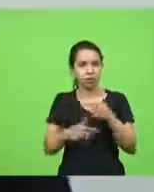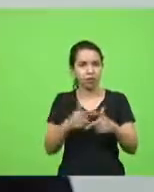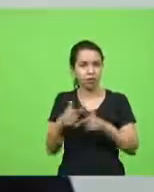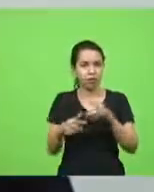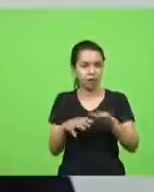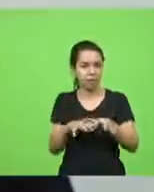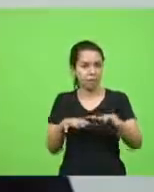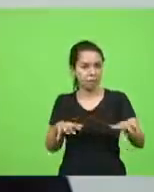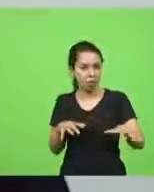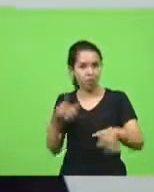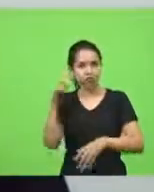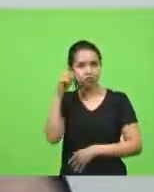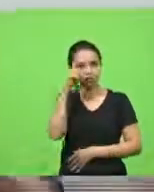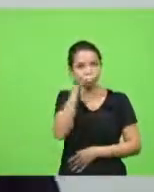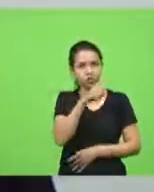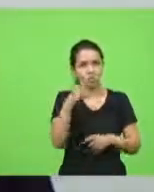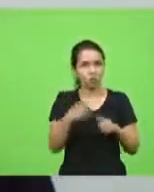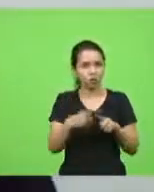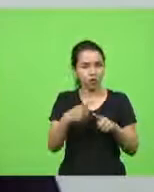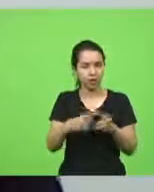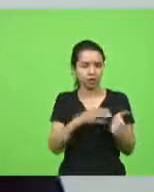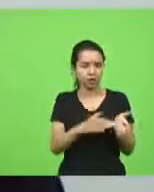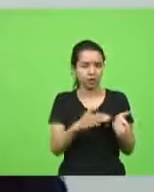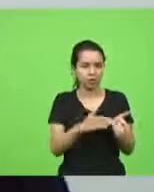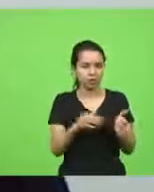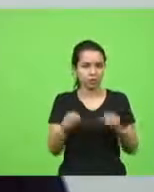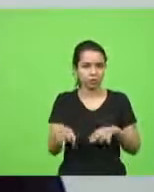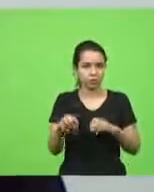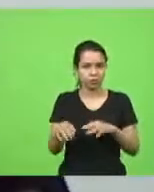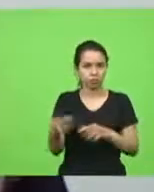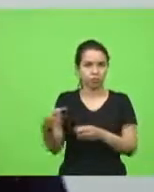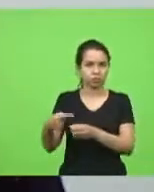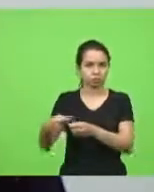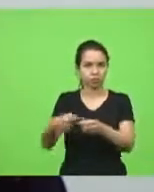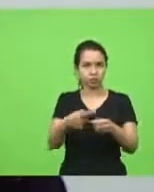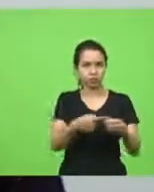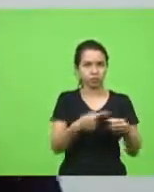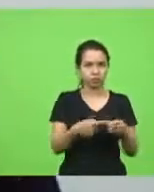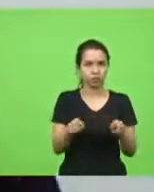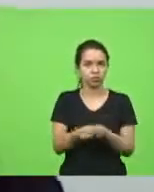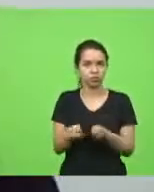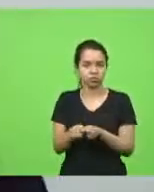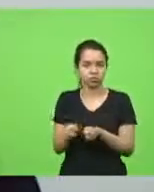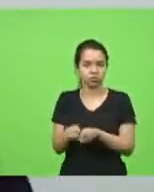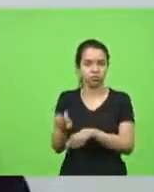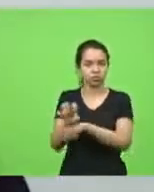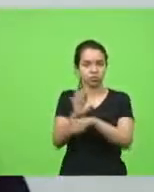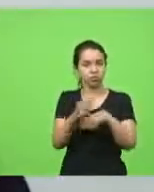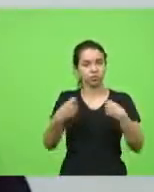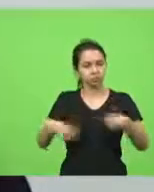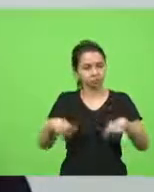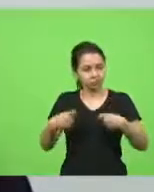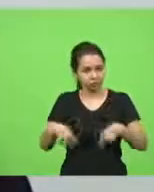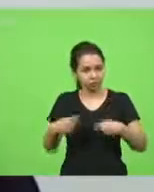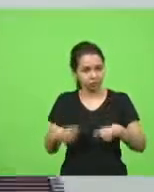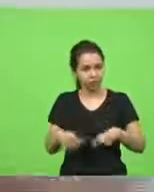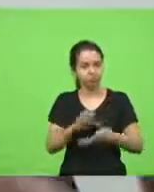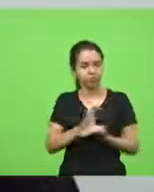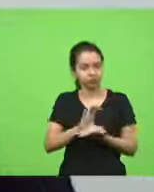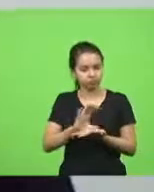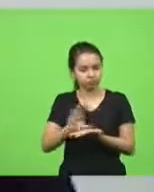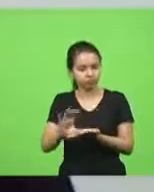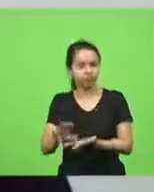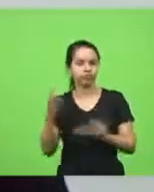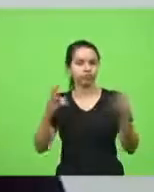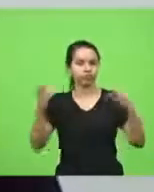Porque a Secretaria de Educação dos municípios e dos estados precisa investir em tecnologia. Mais